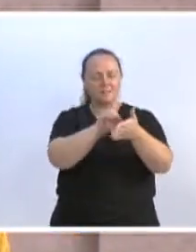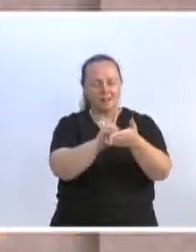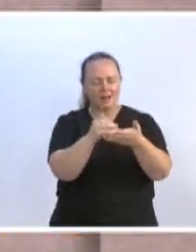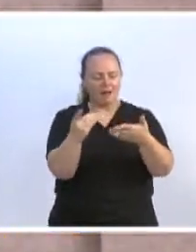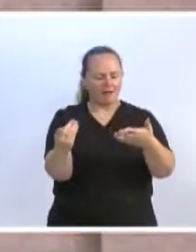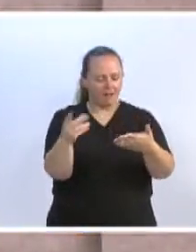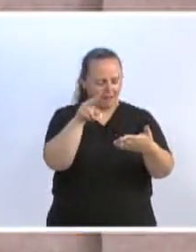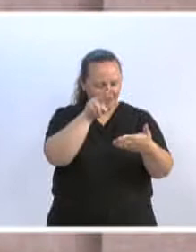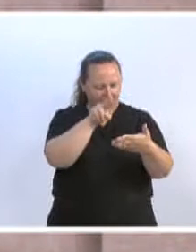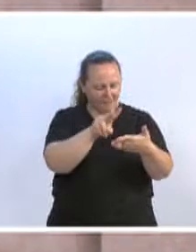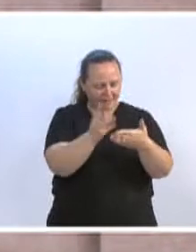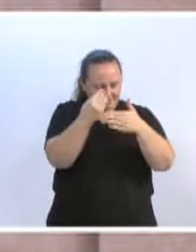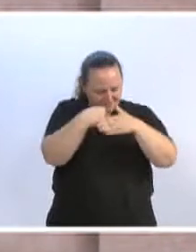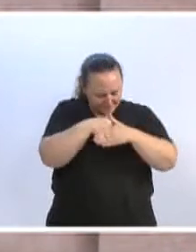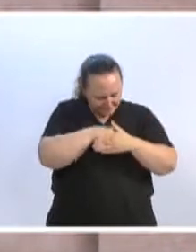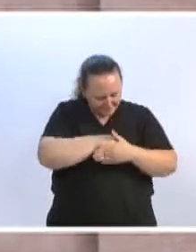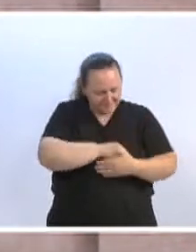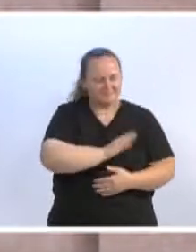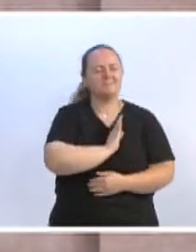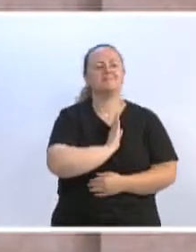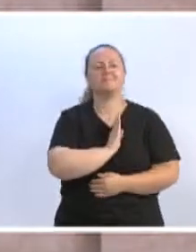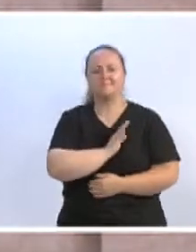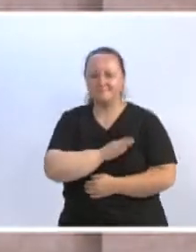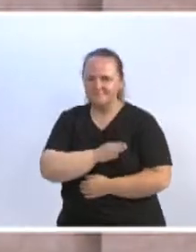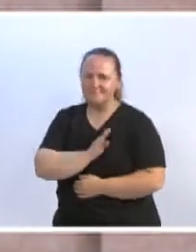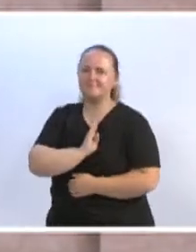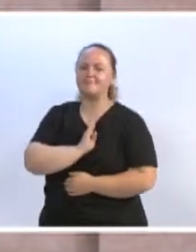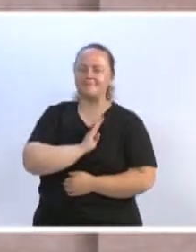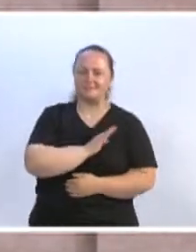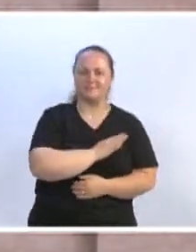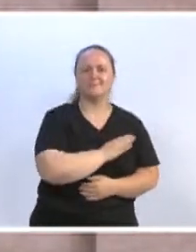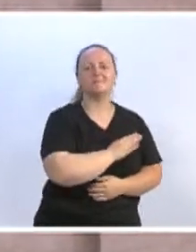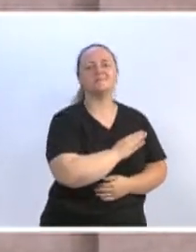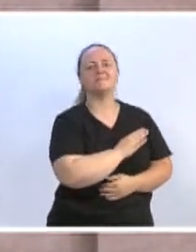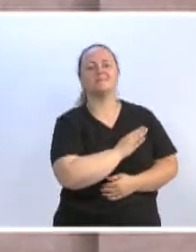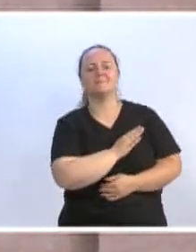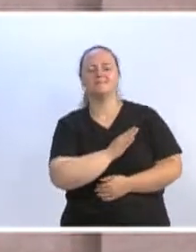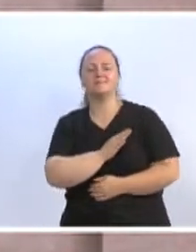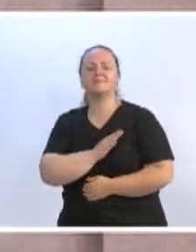Senhor. A tua palavra